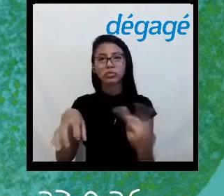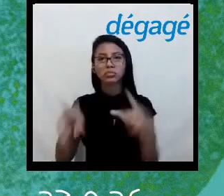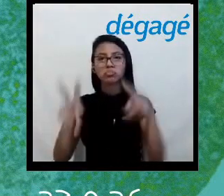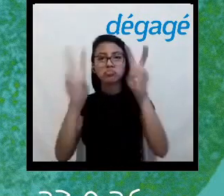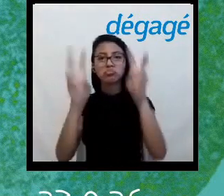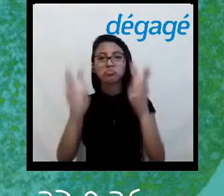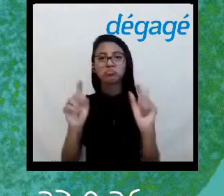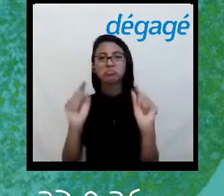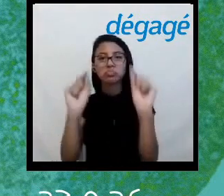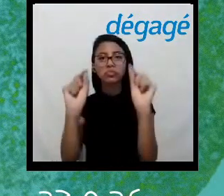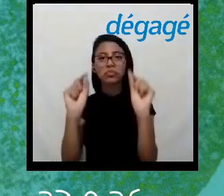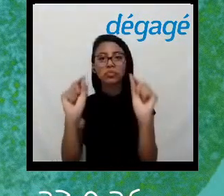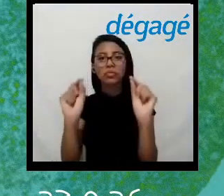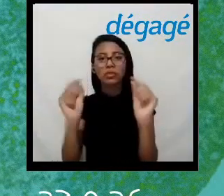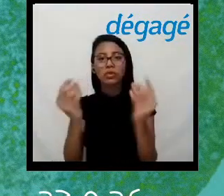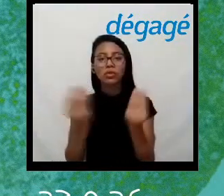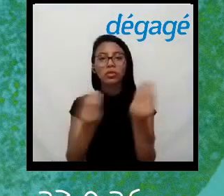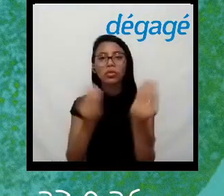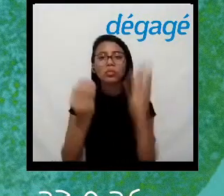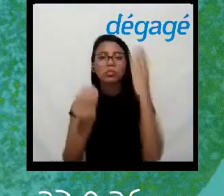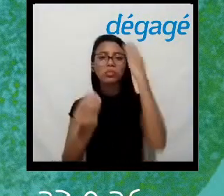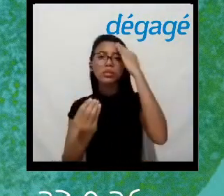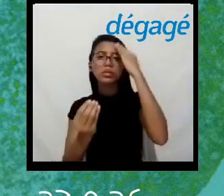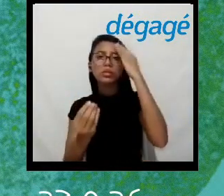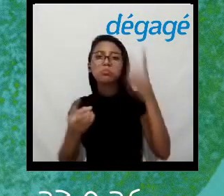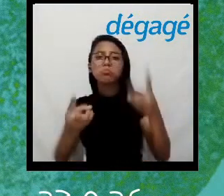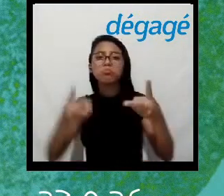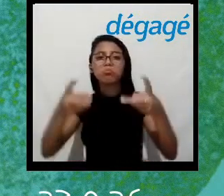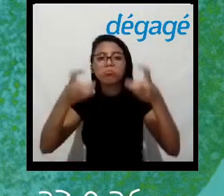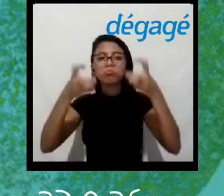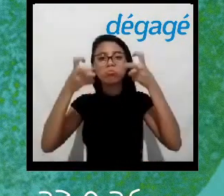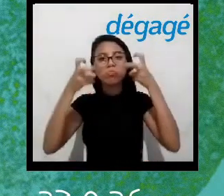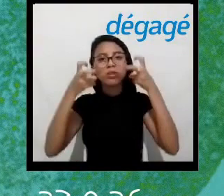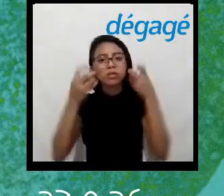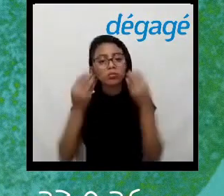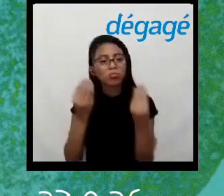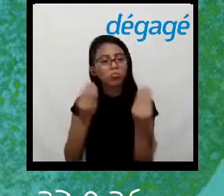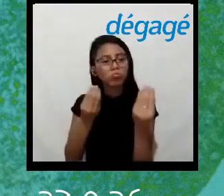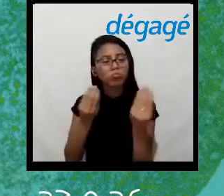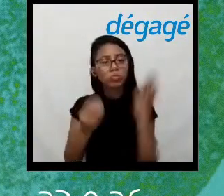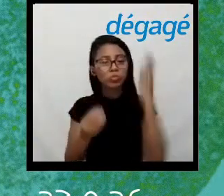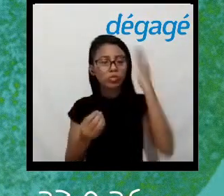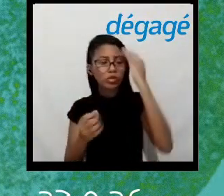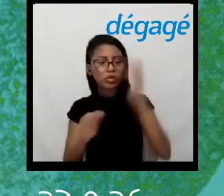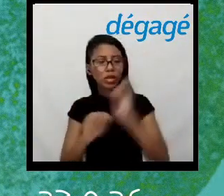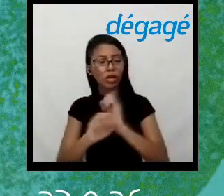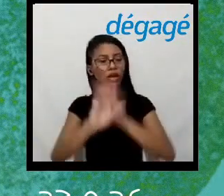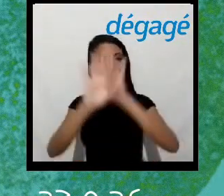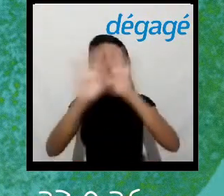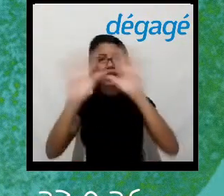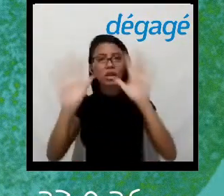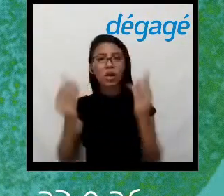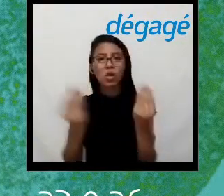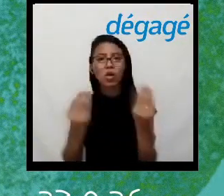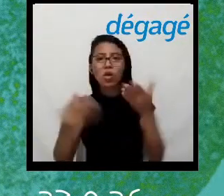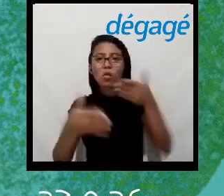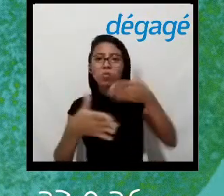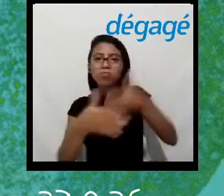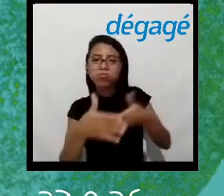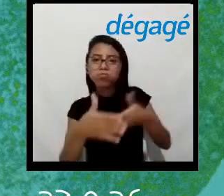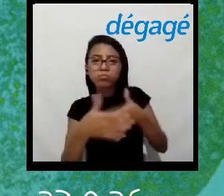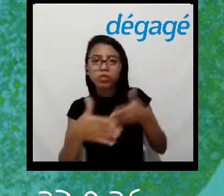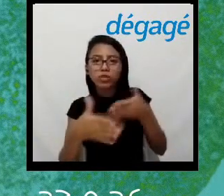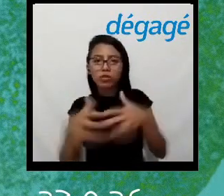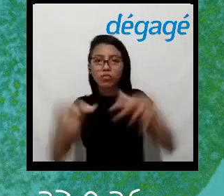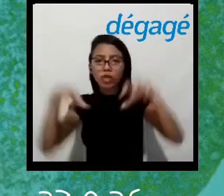de entender, perceber, conceber as fronteiras diante desses dois